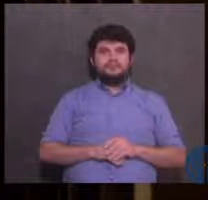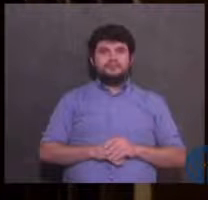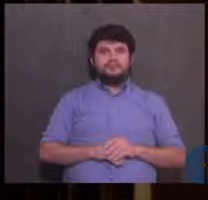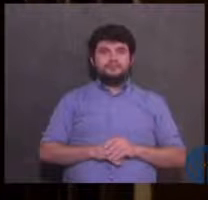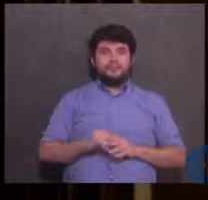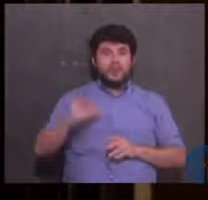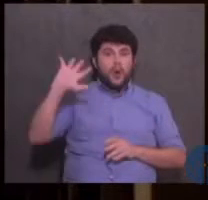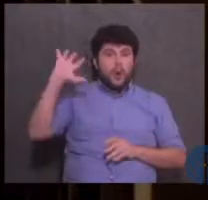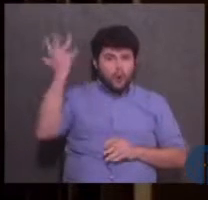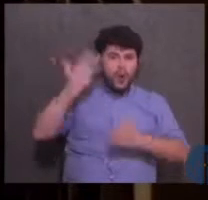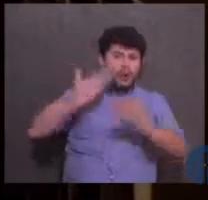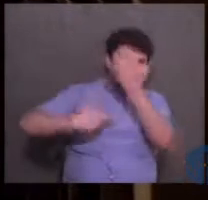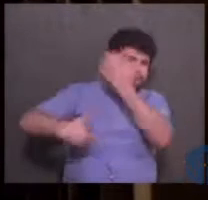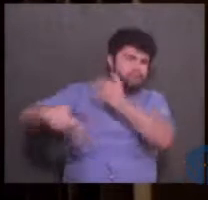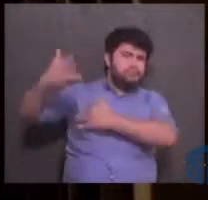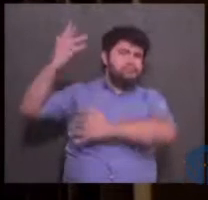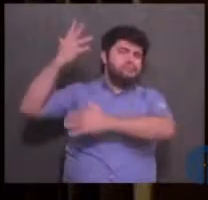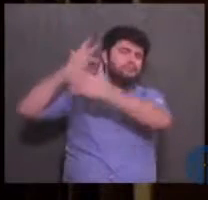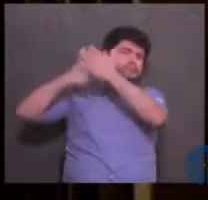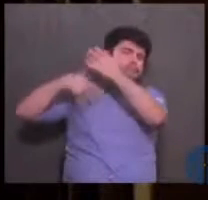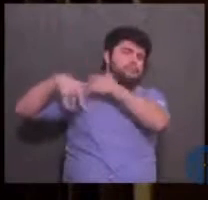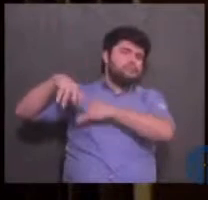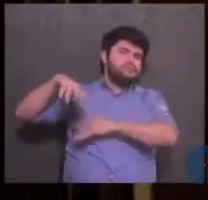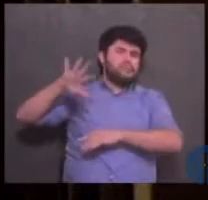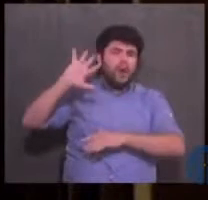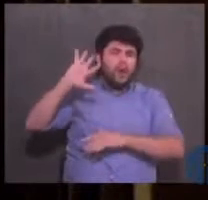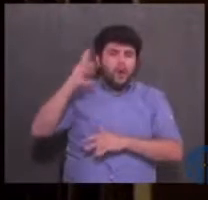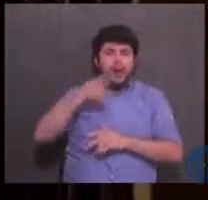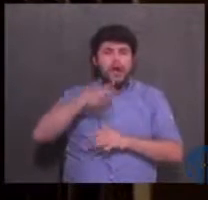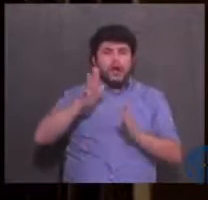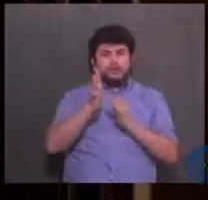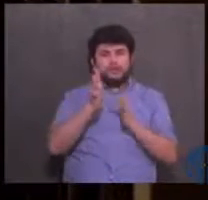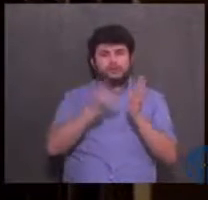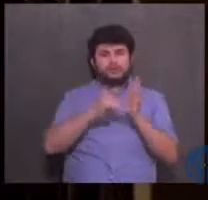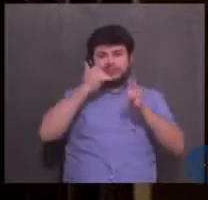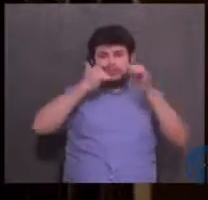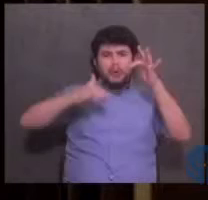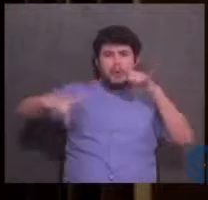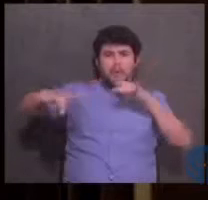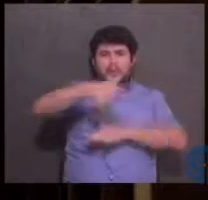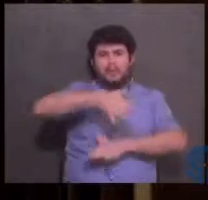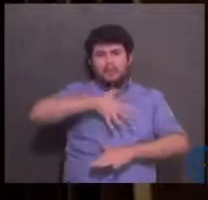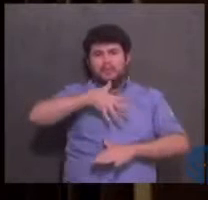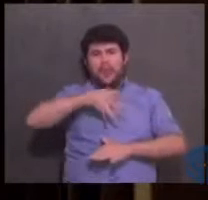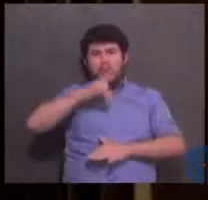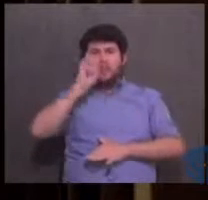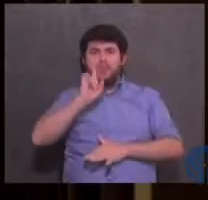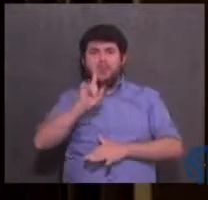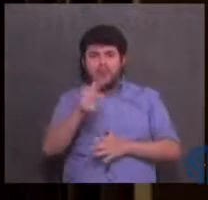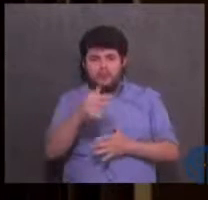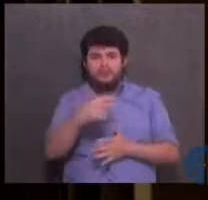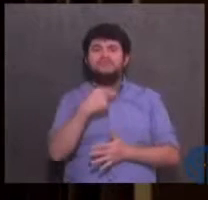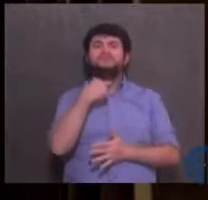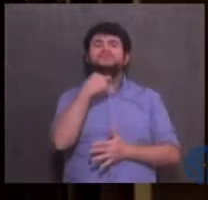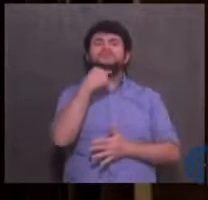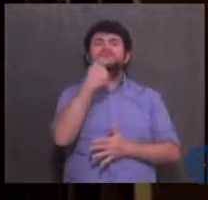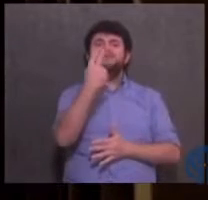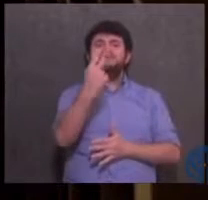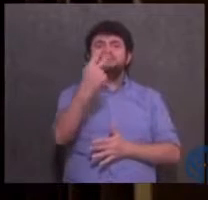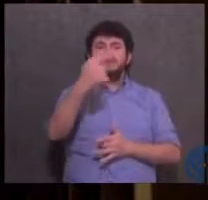En aquel tiempo, mientras Jesús hablaba a las gentes, una mujer de entre el gentío levantó la